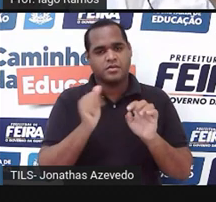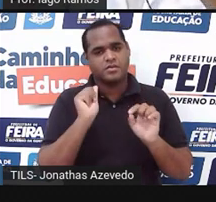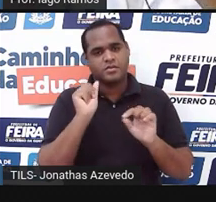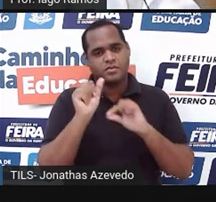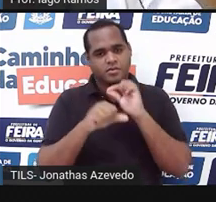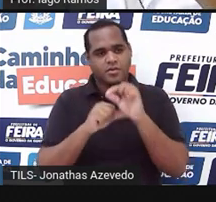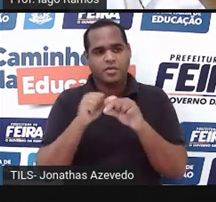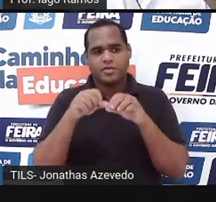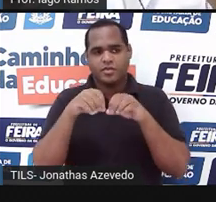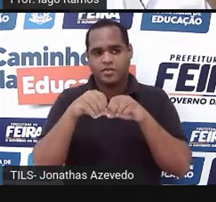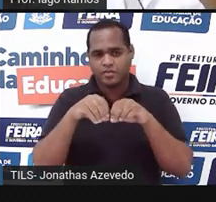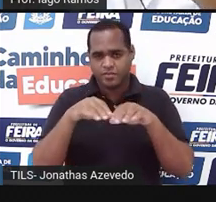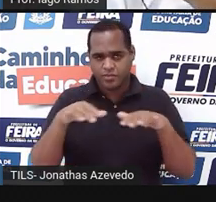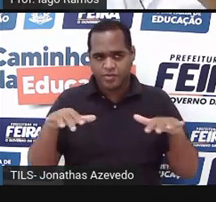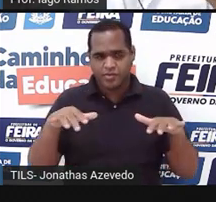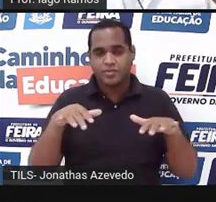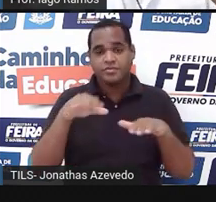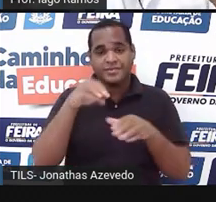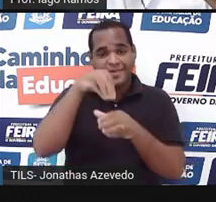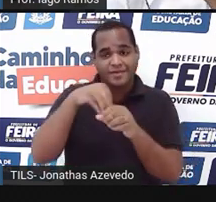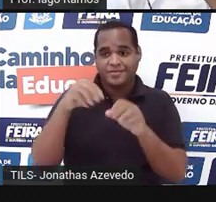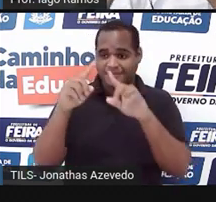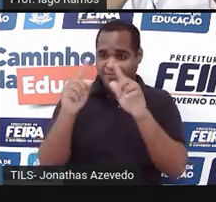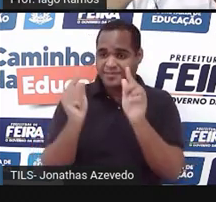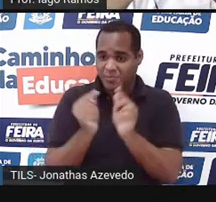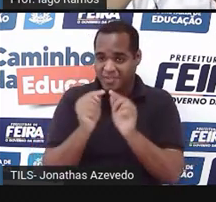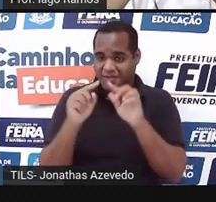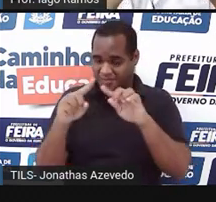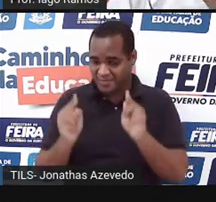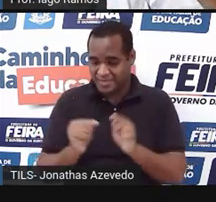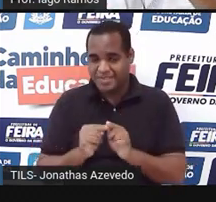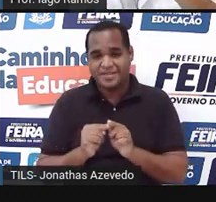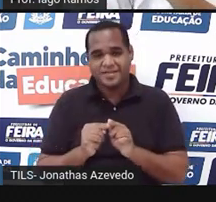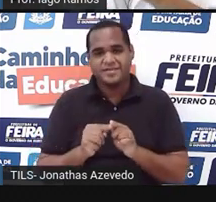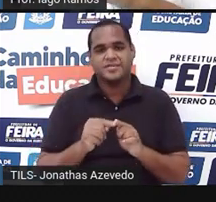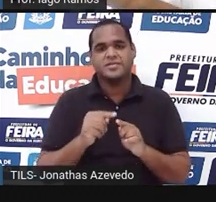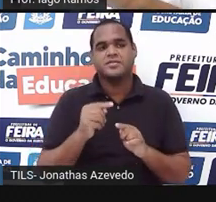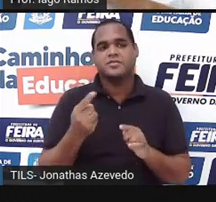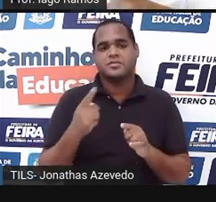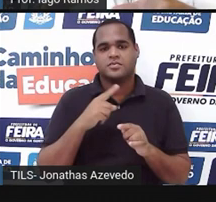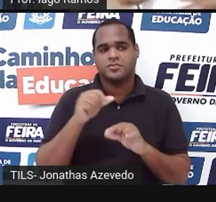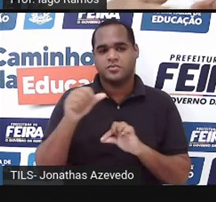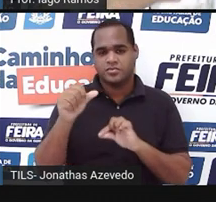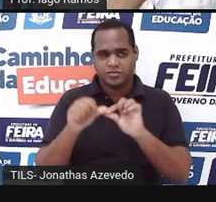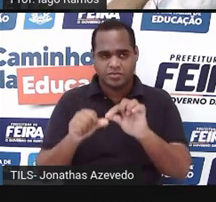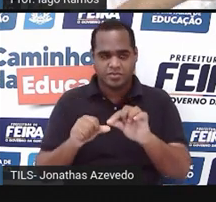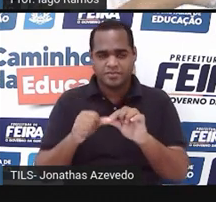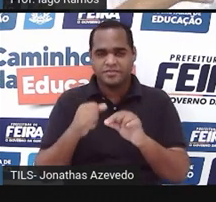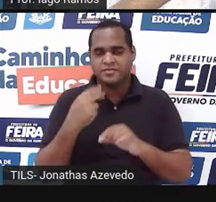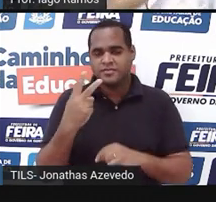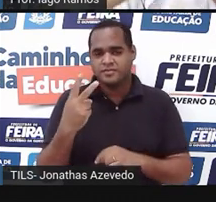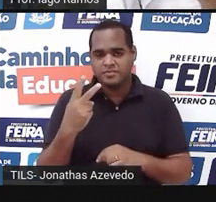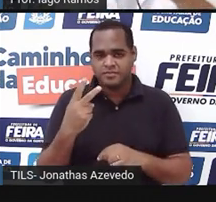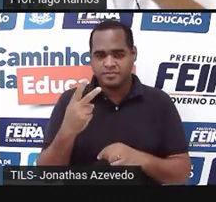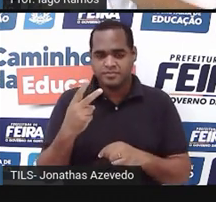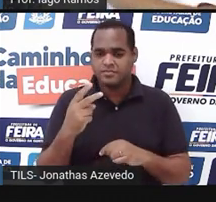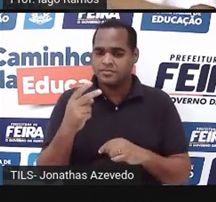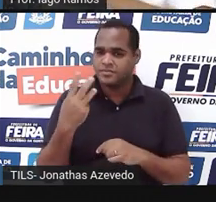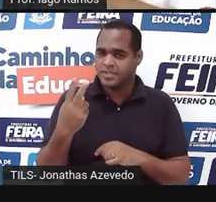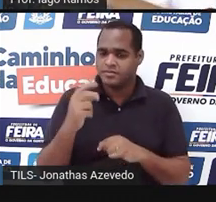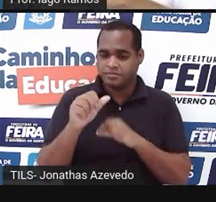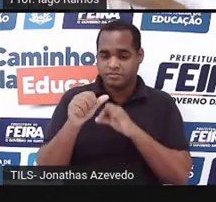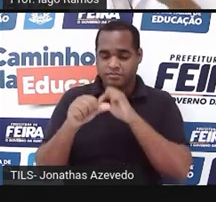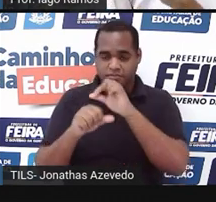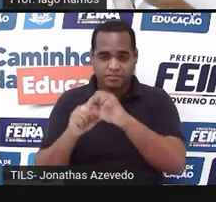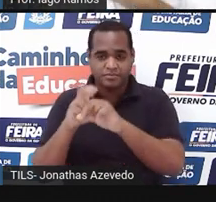distribuo para todo mundo dentro do parênteses em eu pego esse três e dobro 2 eu pego esse três e